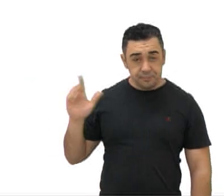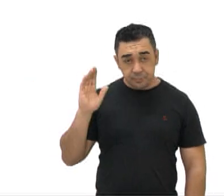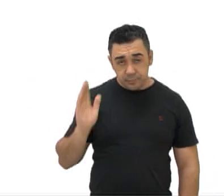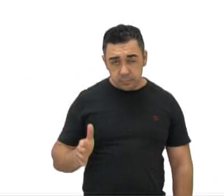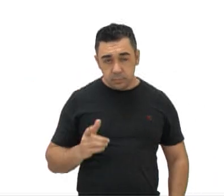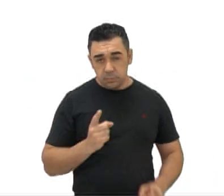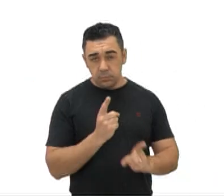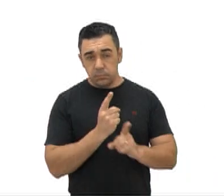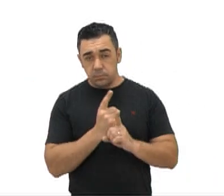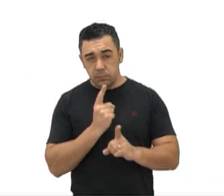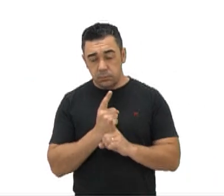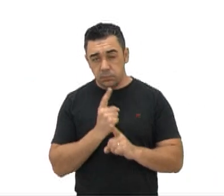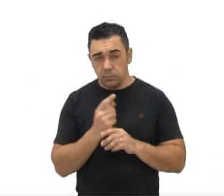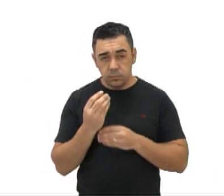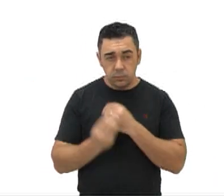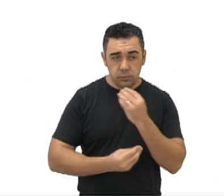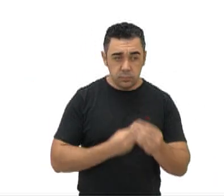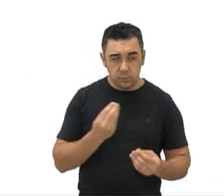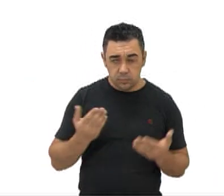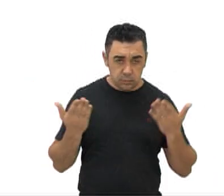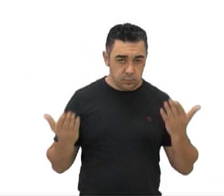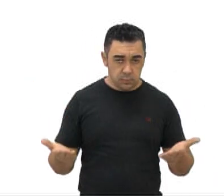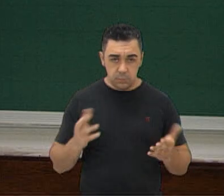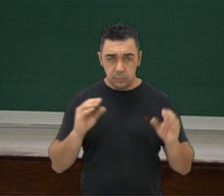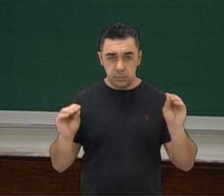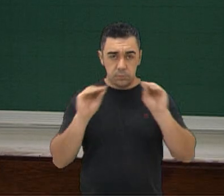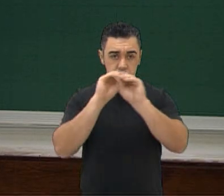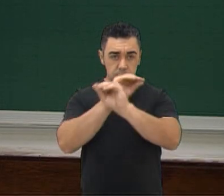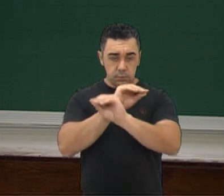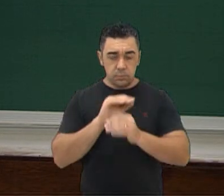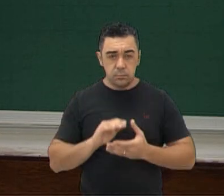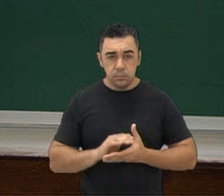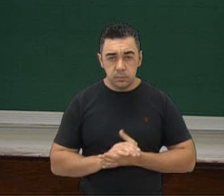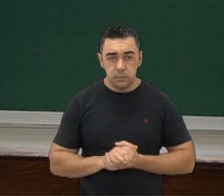consegue identificar como fica essa expressão.